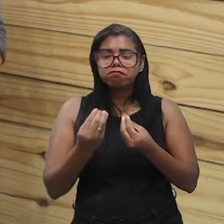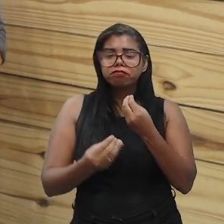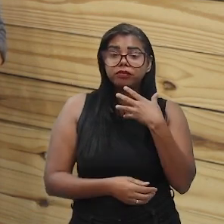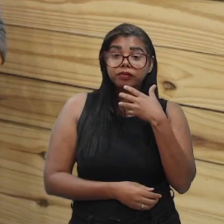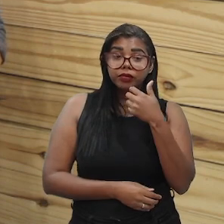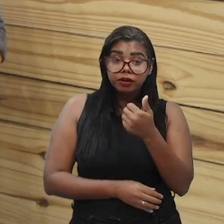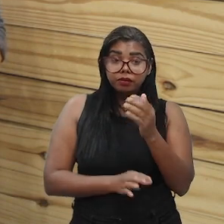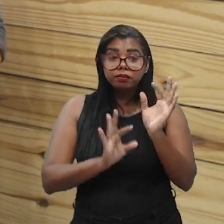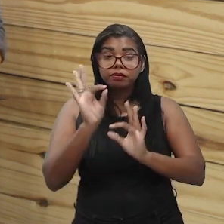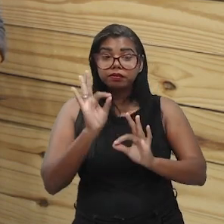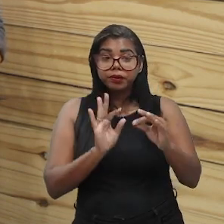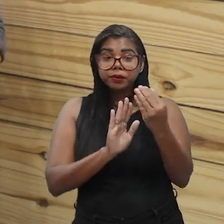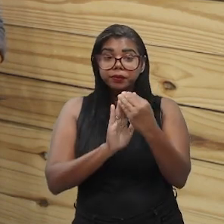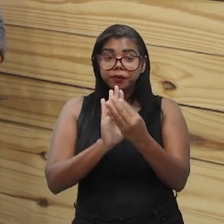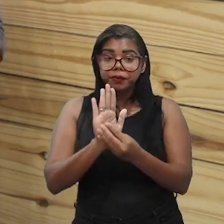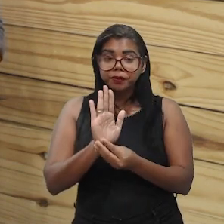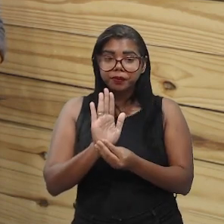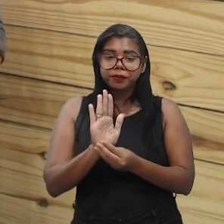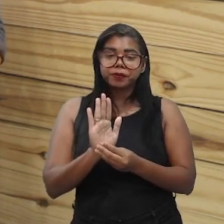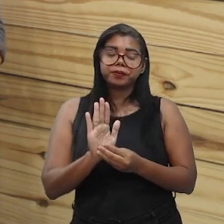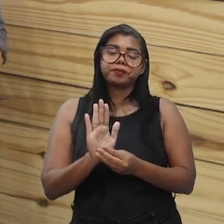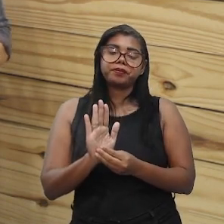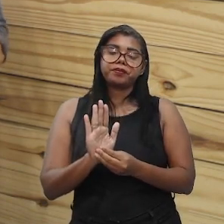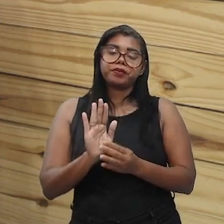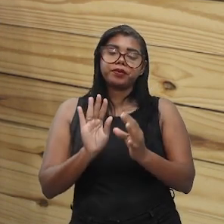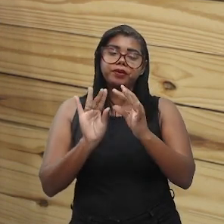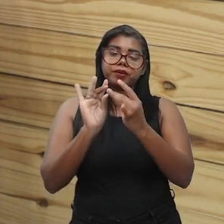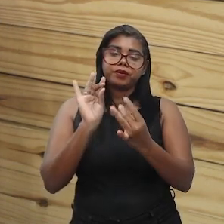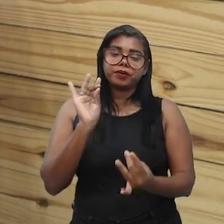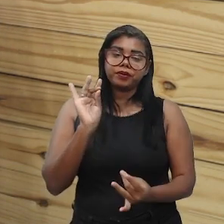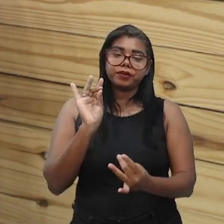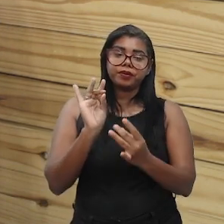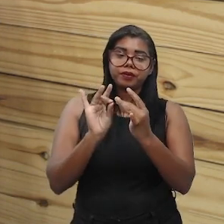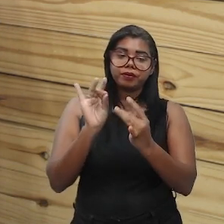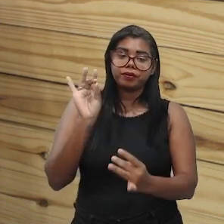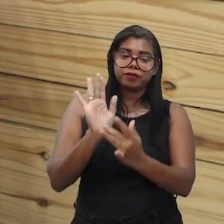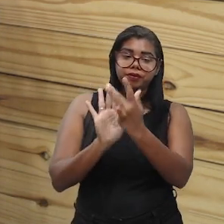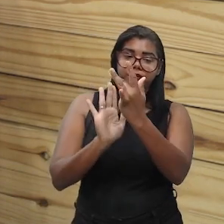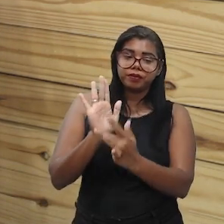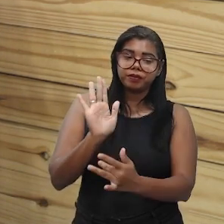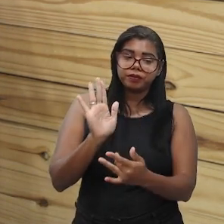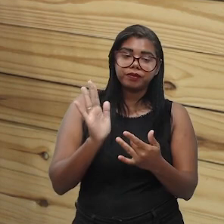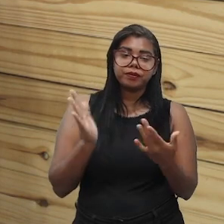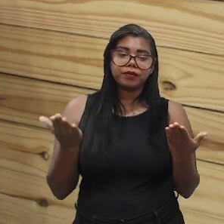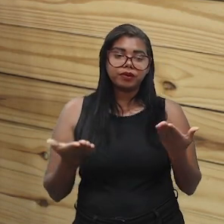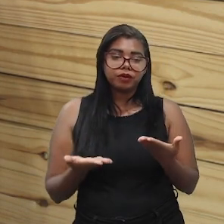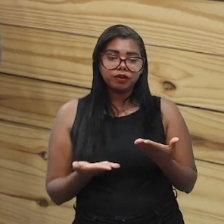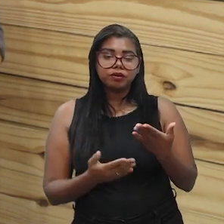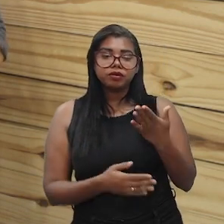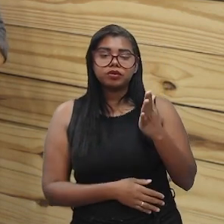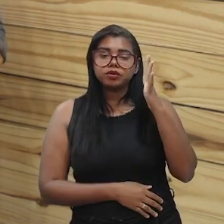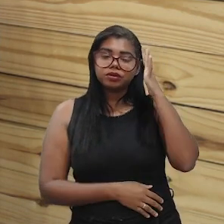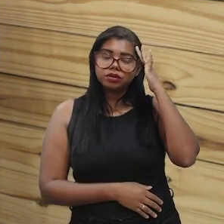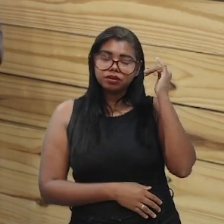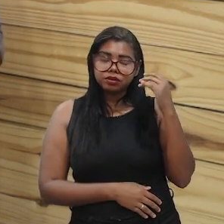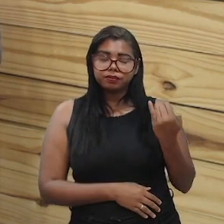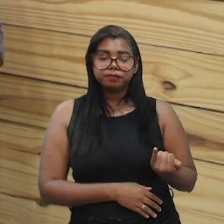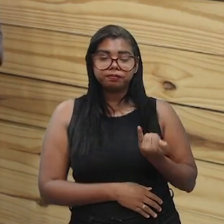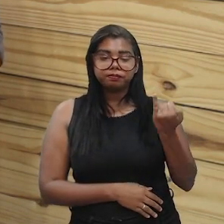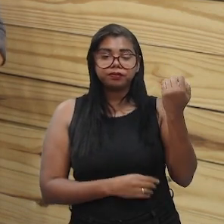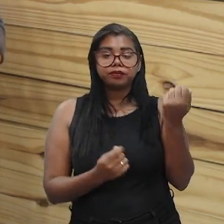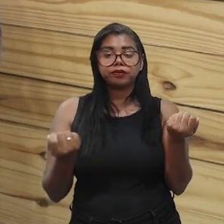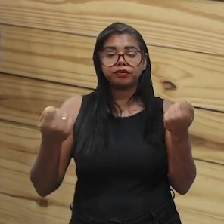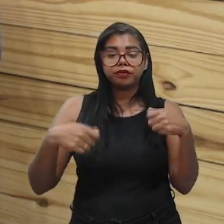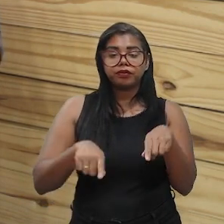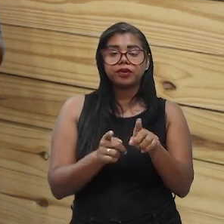bem. Isso. E definido. Também destacar aqui, como o senhor bem falou, e a gente sabe que as metas são importantes, é possível